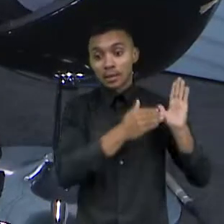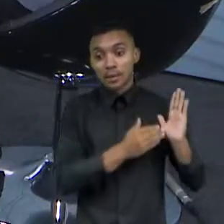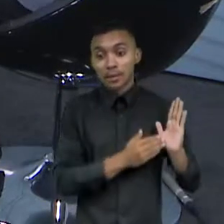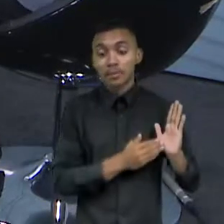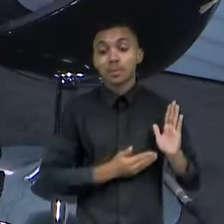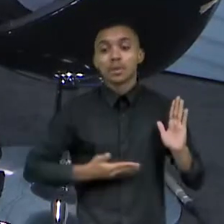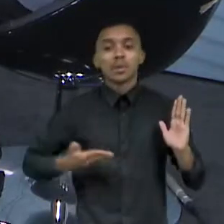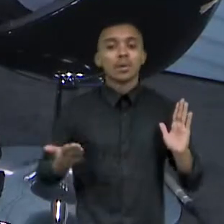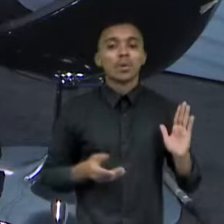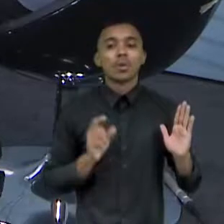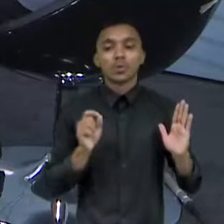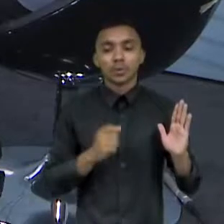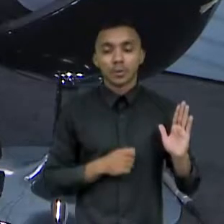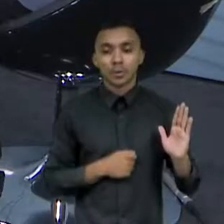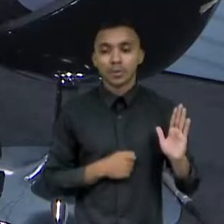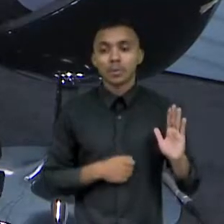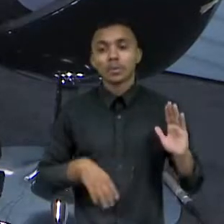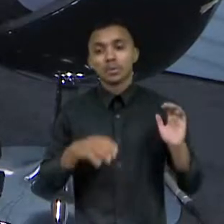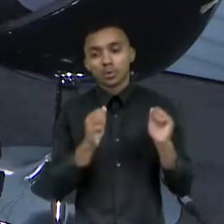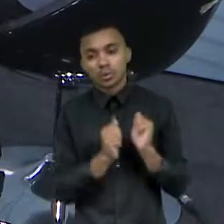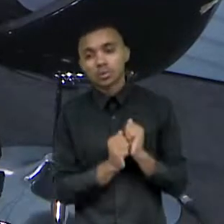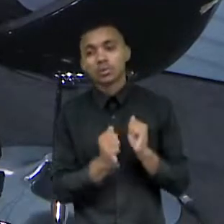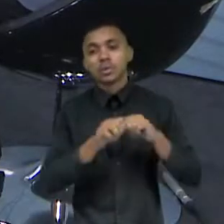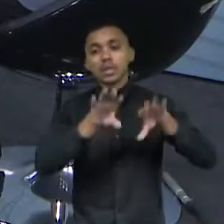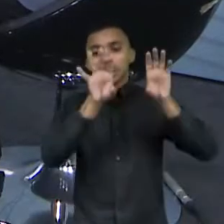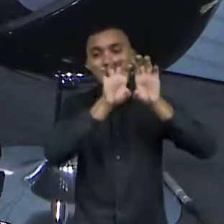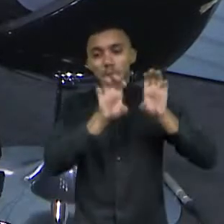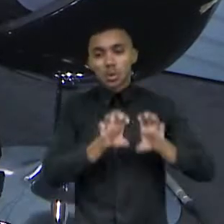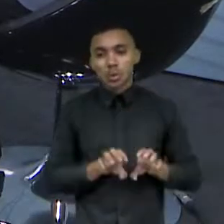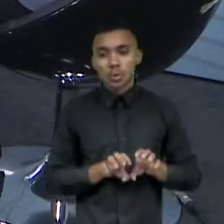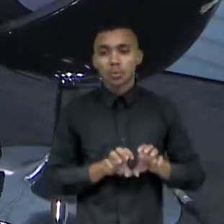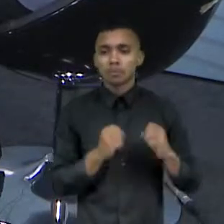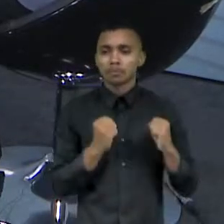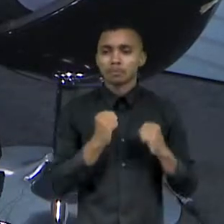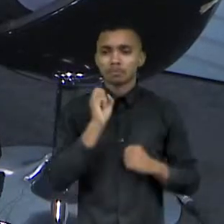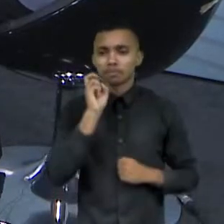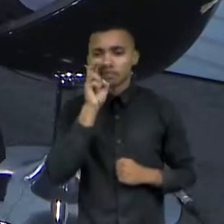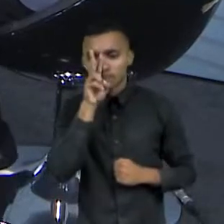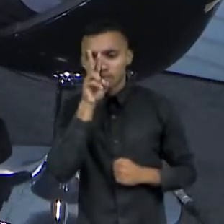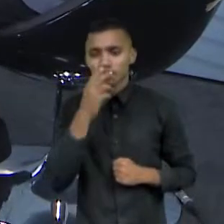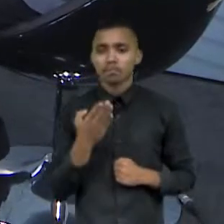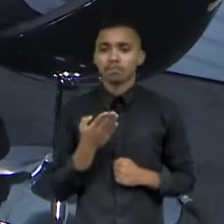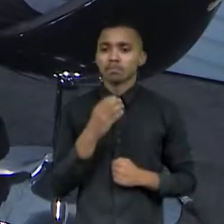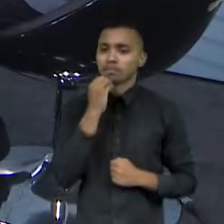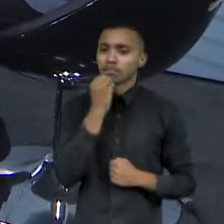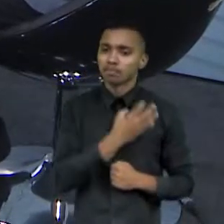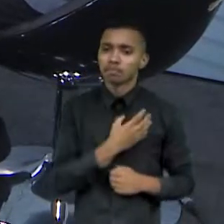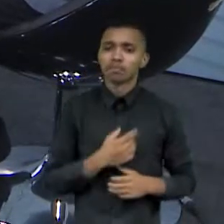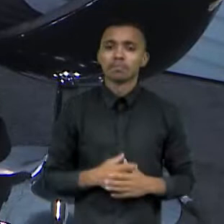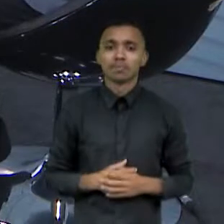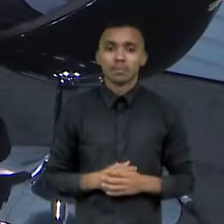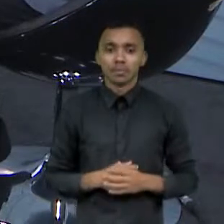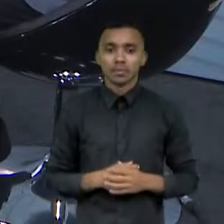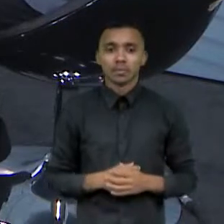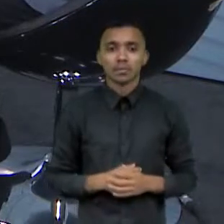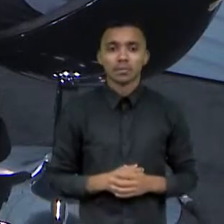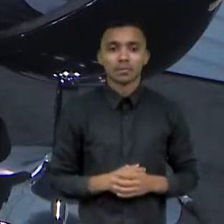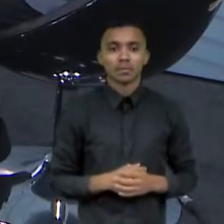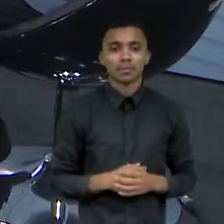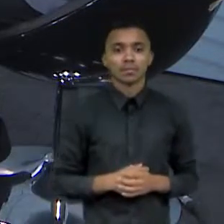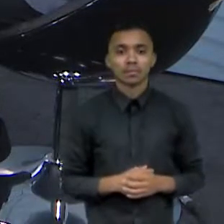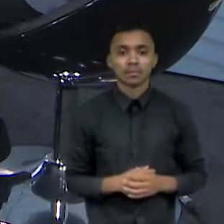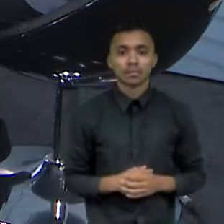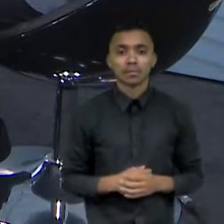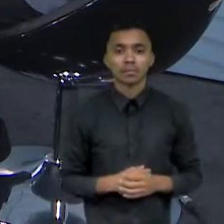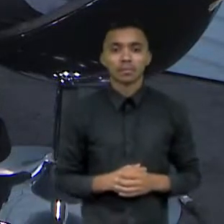está consolidado com uma estrutura, né, forte. Sim. E funcionando muito bem. Né? Renato, eu vejo o